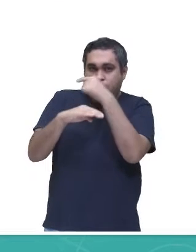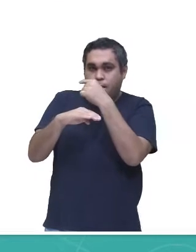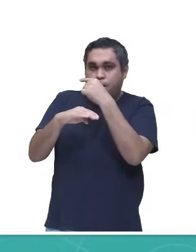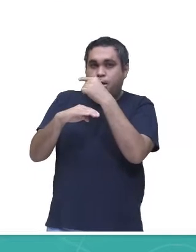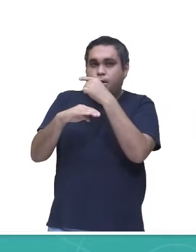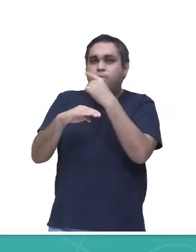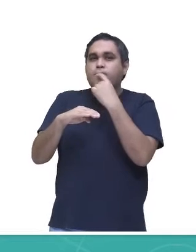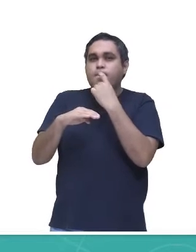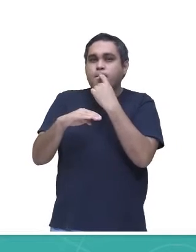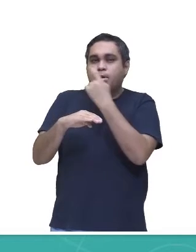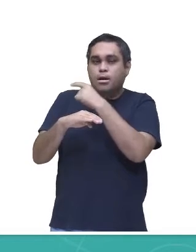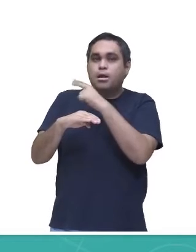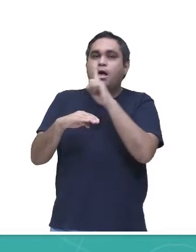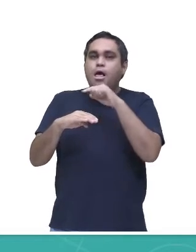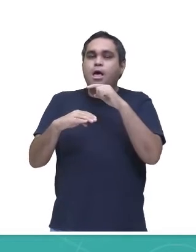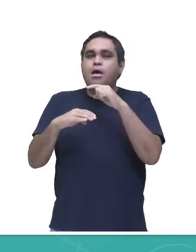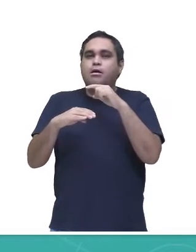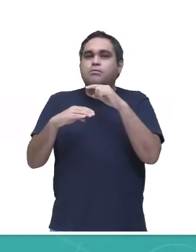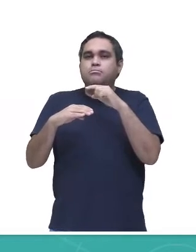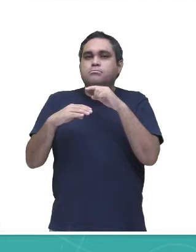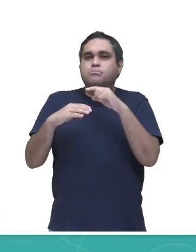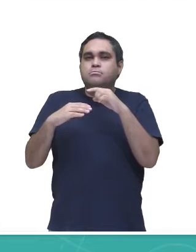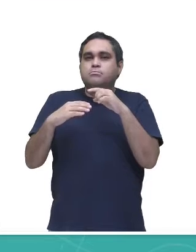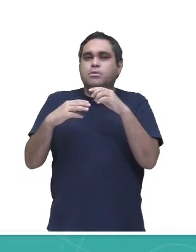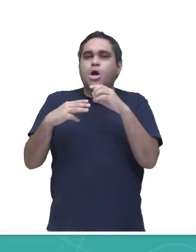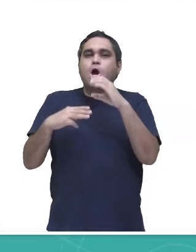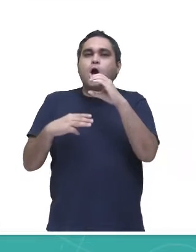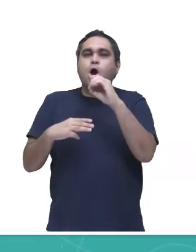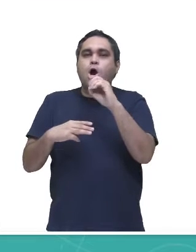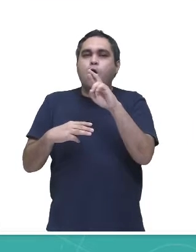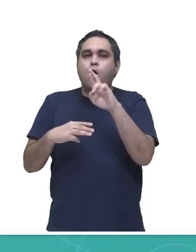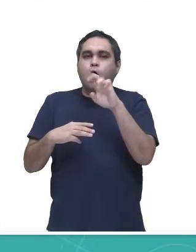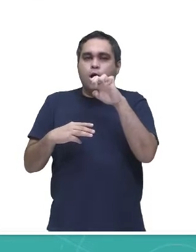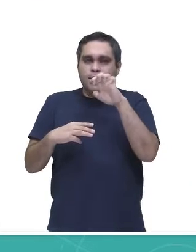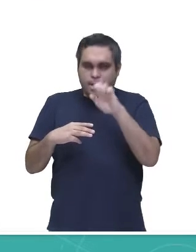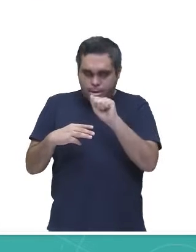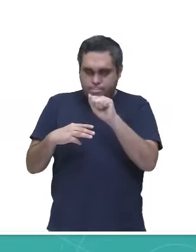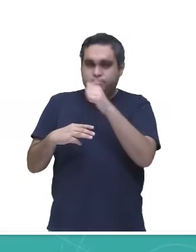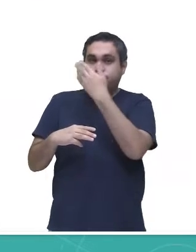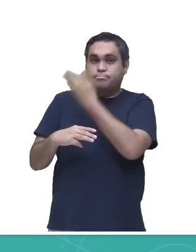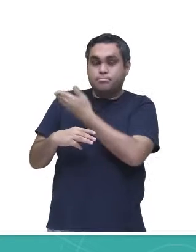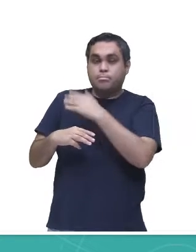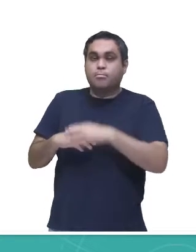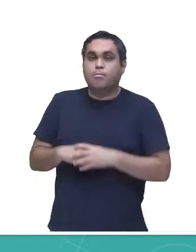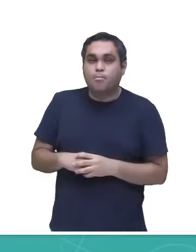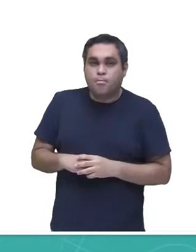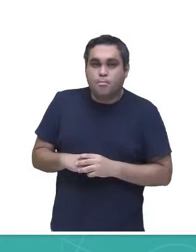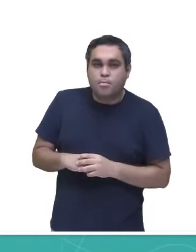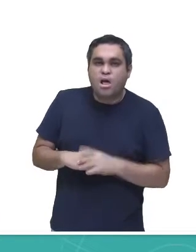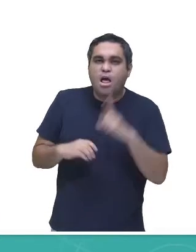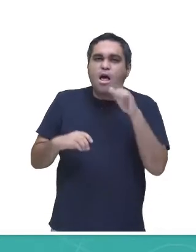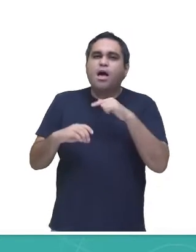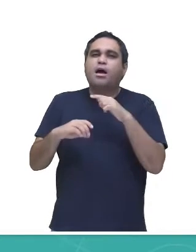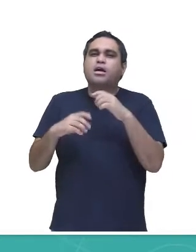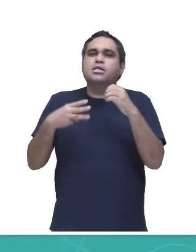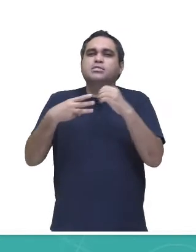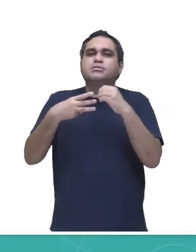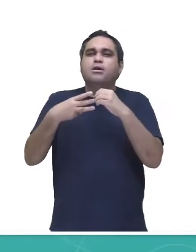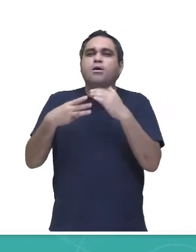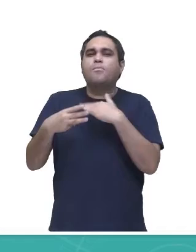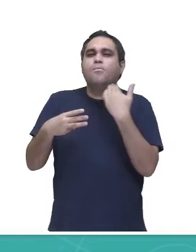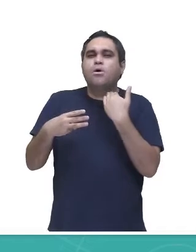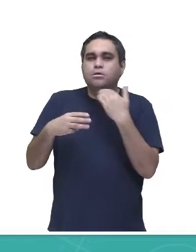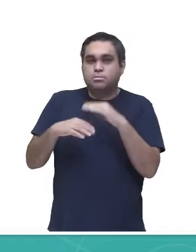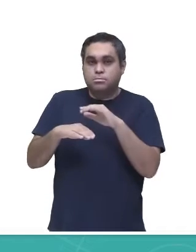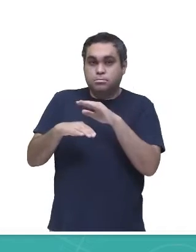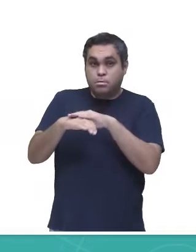é justamente essa parte mais externa, e ela vai ser formada, né? Deixa eu só refazer aqui. Essa parte aqui mais externa, ó,